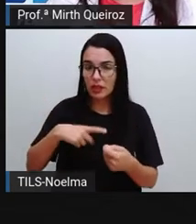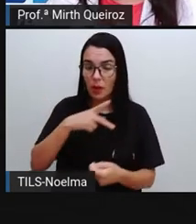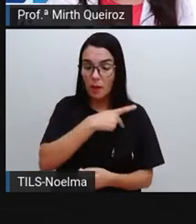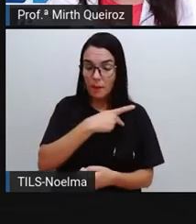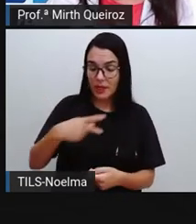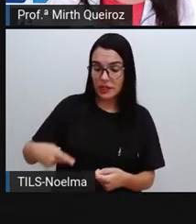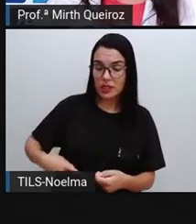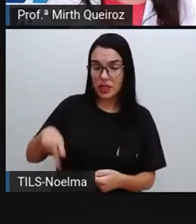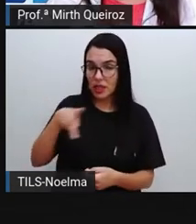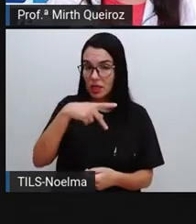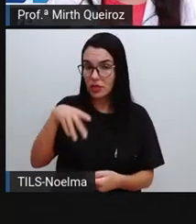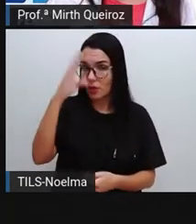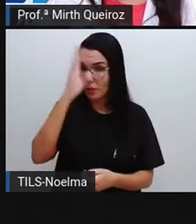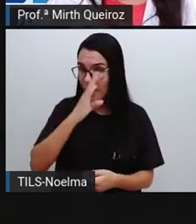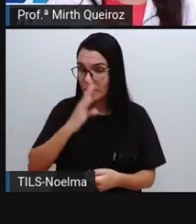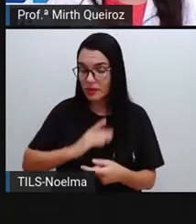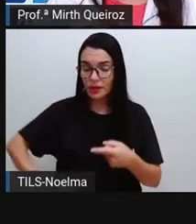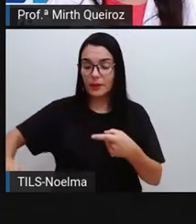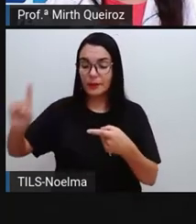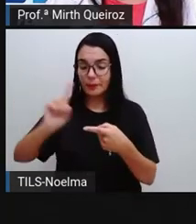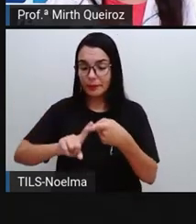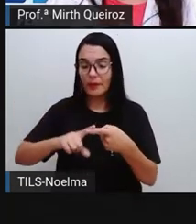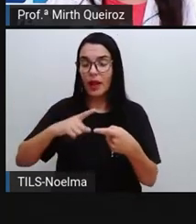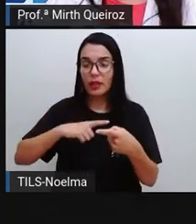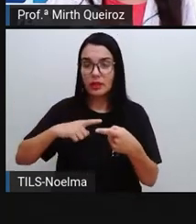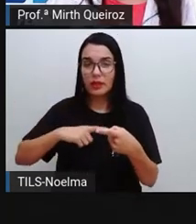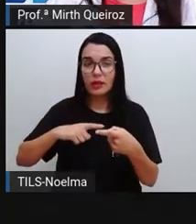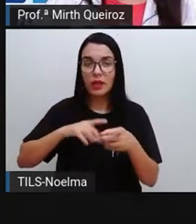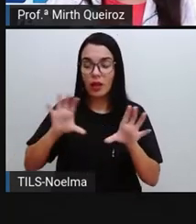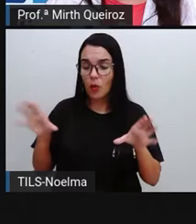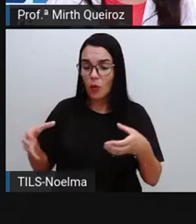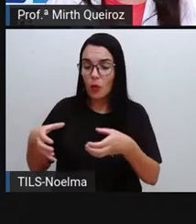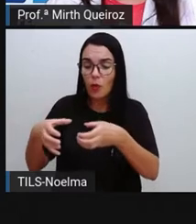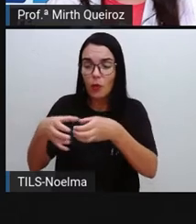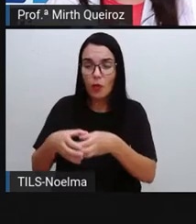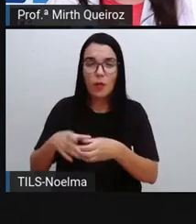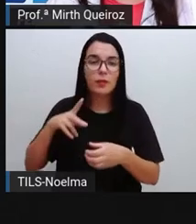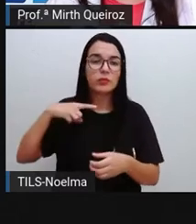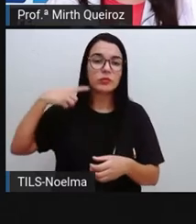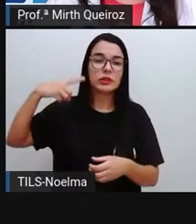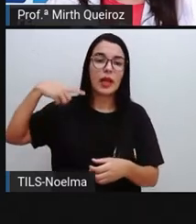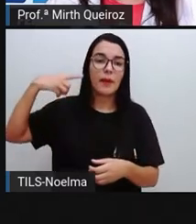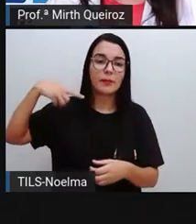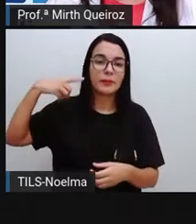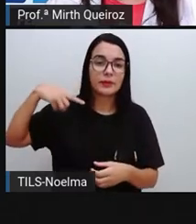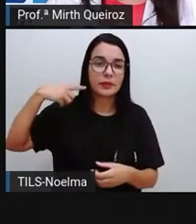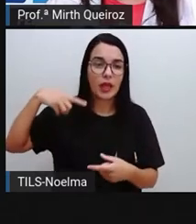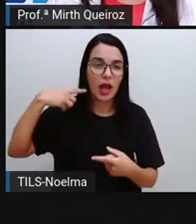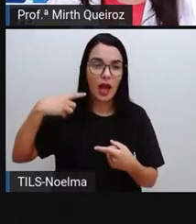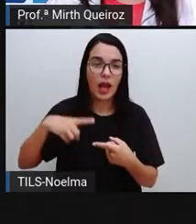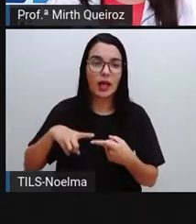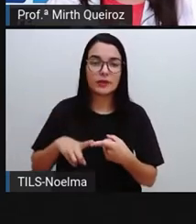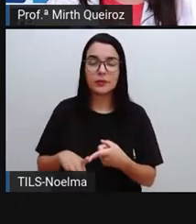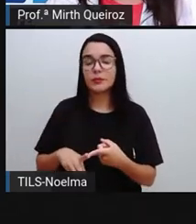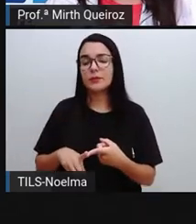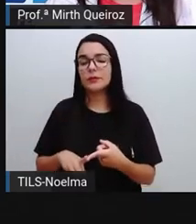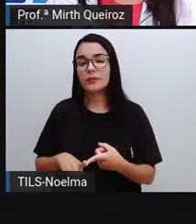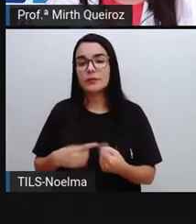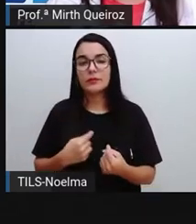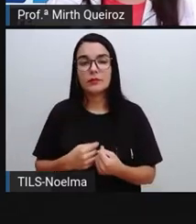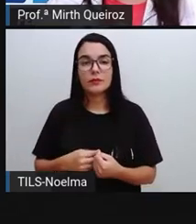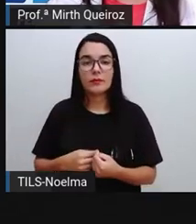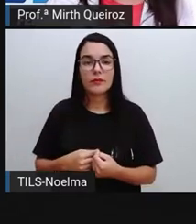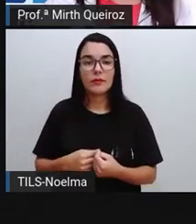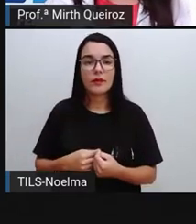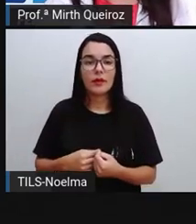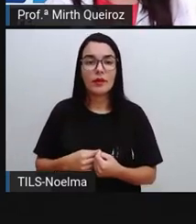o Brasil, junto com o presidente lá, a gente pode ter a Câmara Legislativa, neste caso, a Câmara de